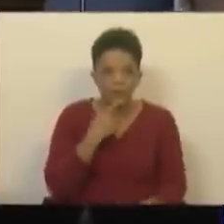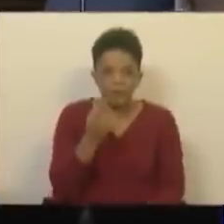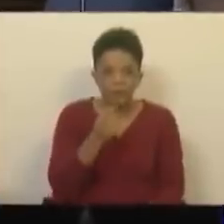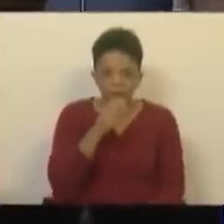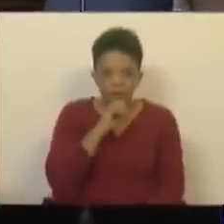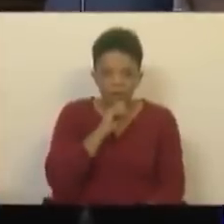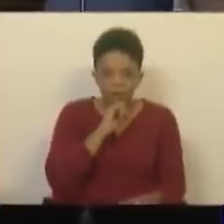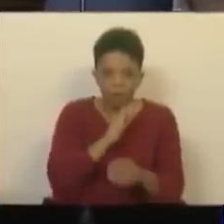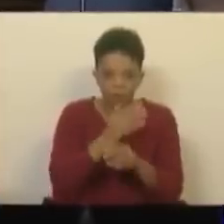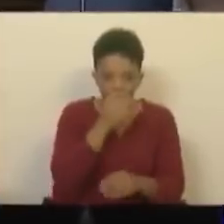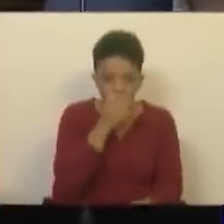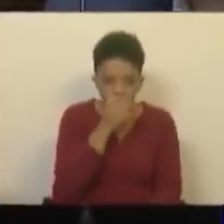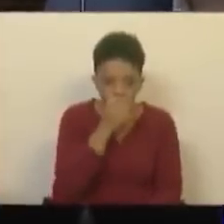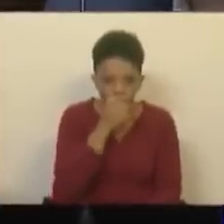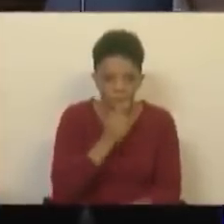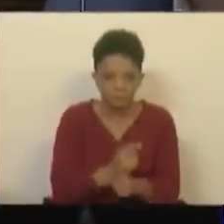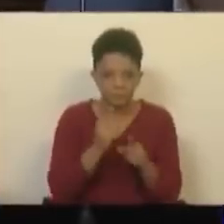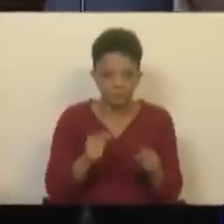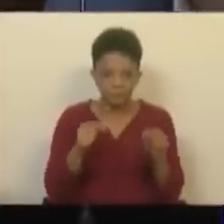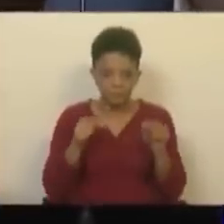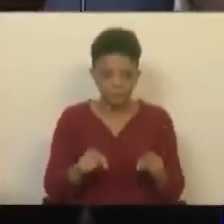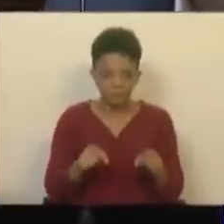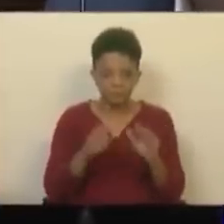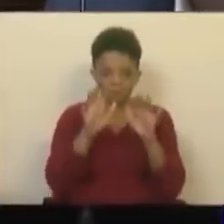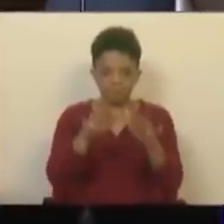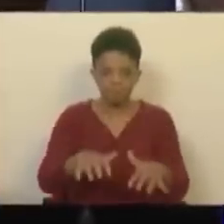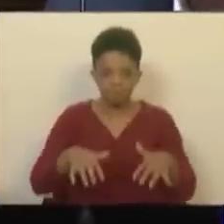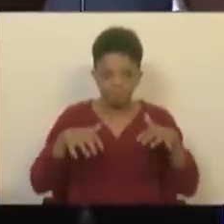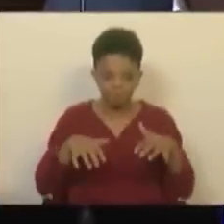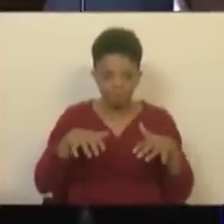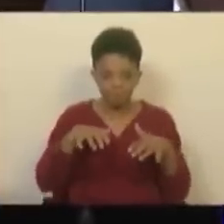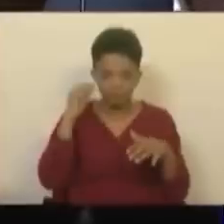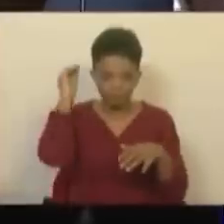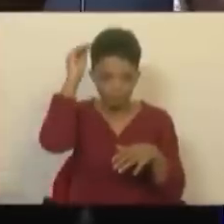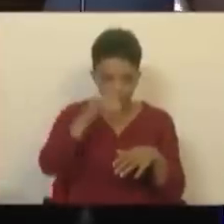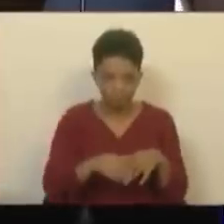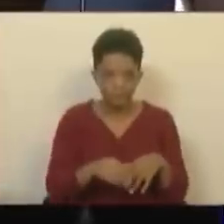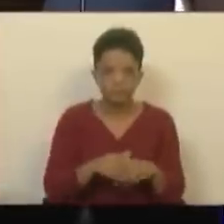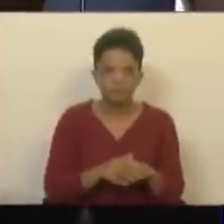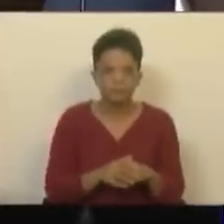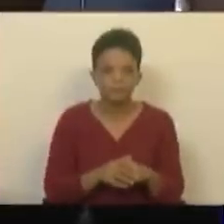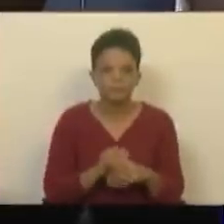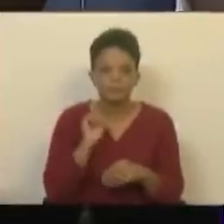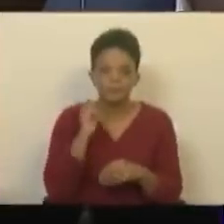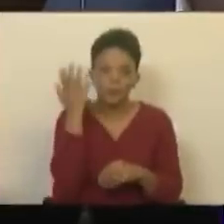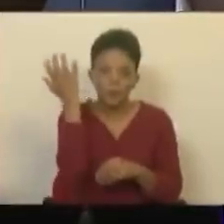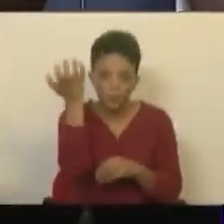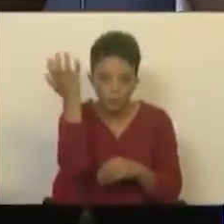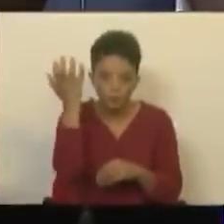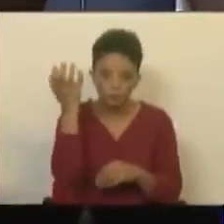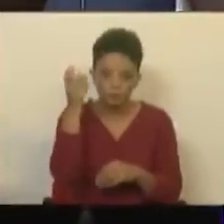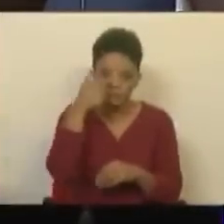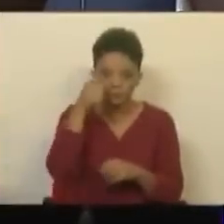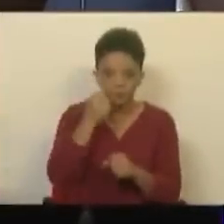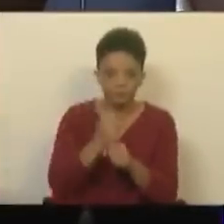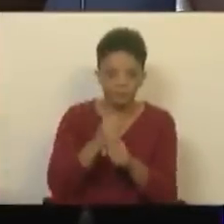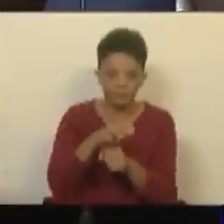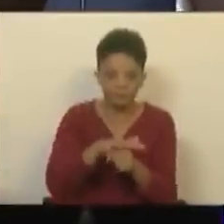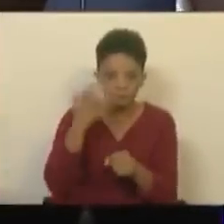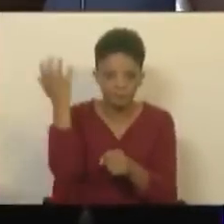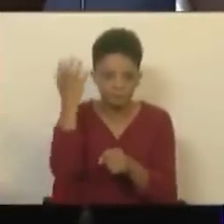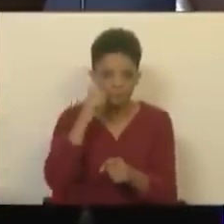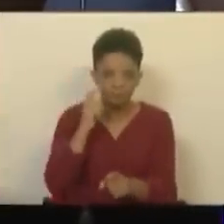ainda uma outra questão porque hoje aqui junto à da República estiveram estruturas da cultura os trabalhadores da Cultura